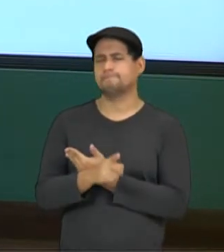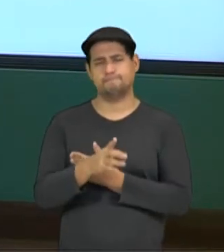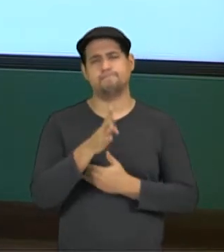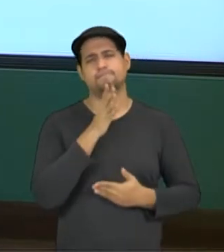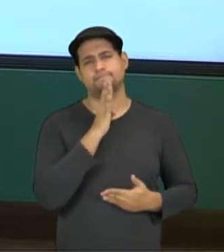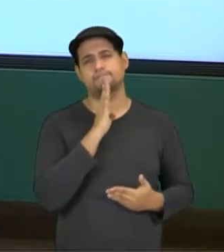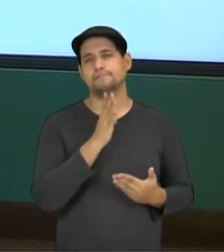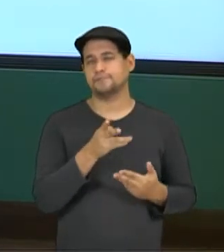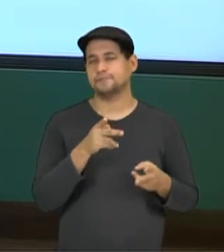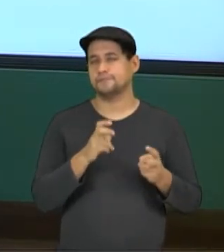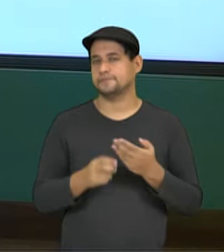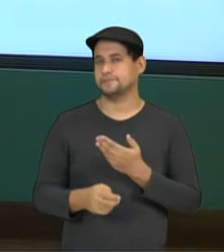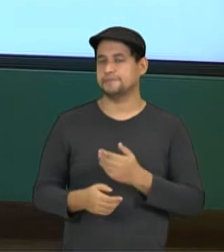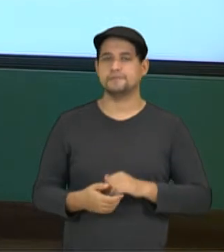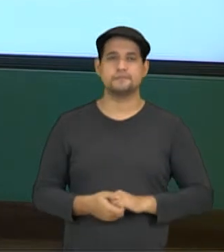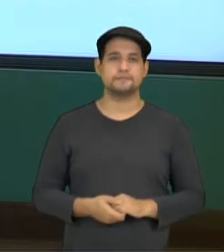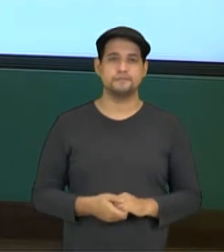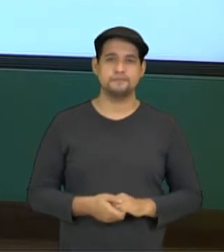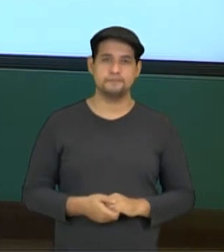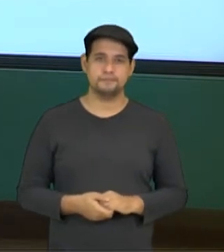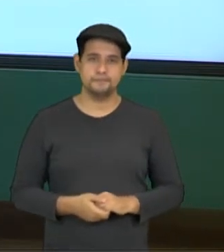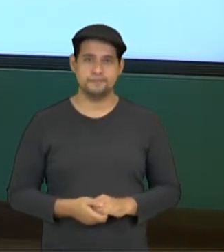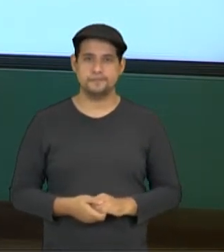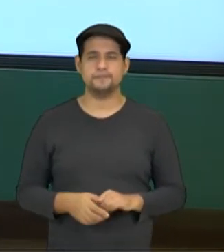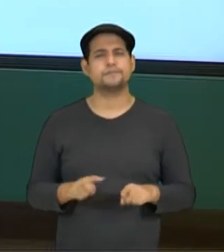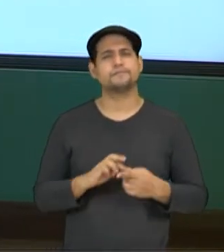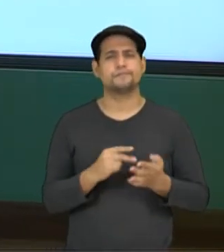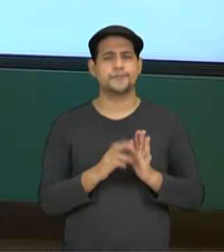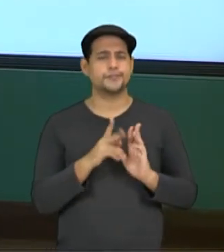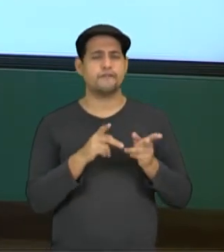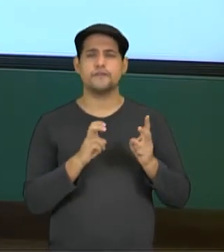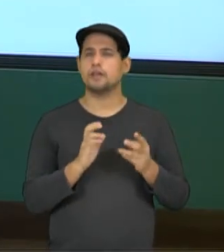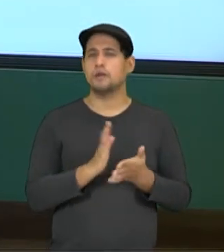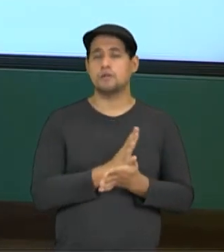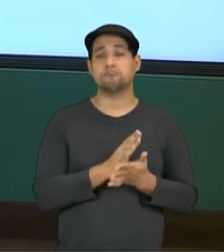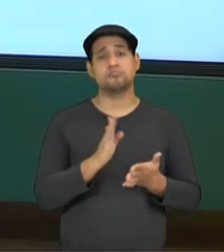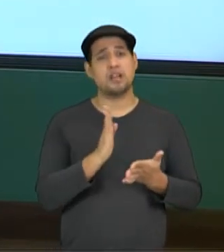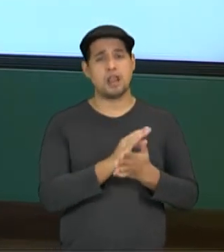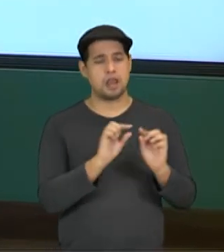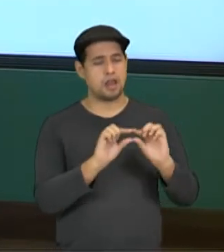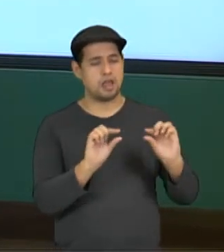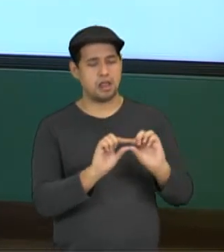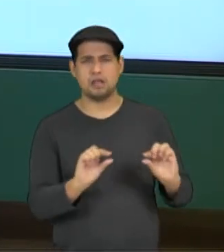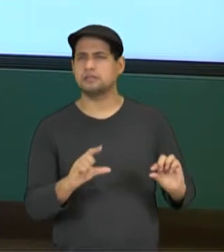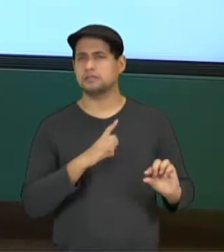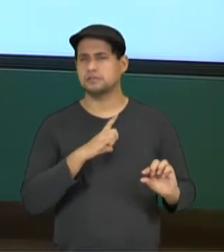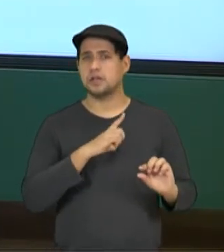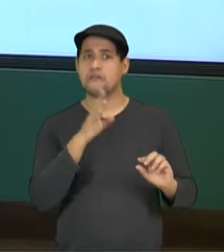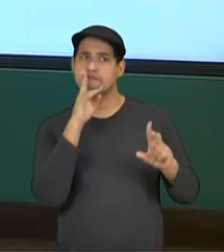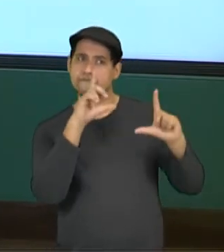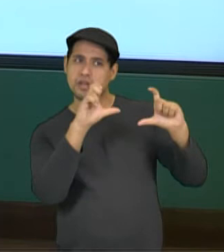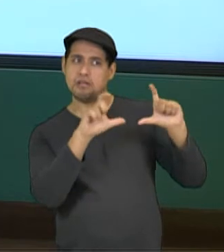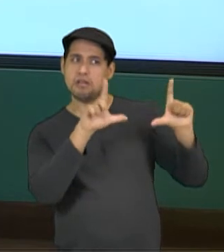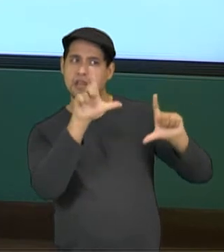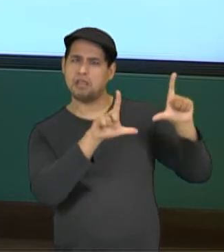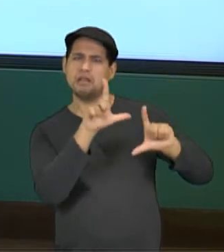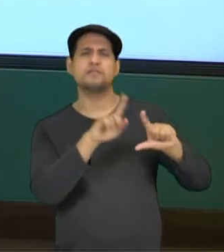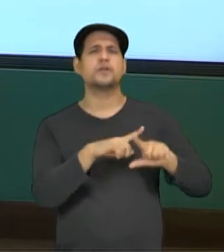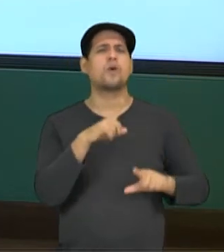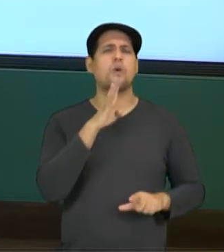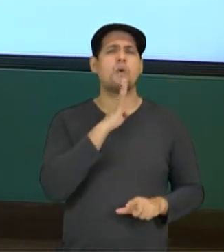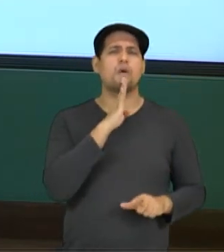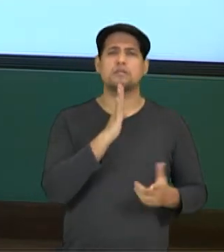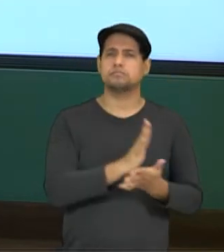já deve ter ouvido falar de Beethoven, muito provavelmente escutou uma de suas sinfonias. Mas você conhece alguns